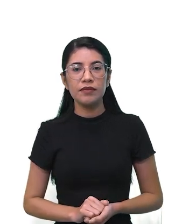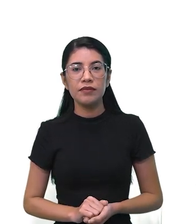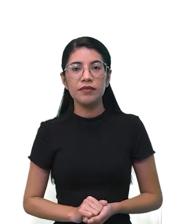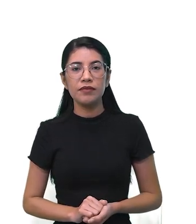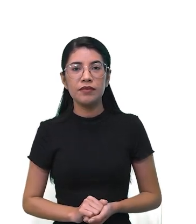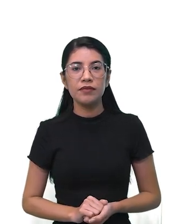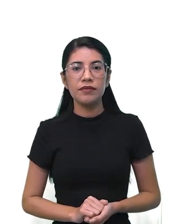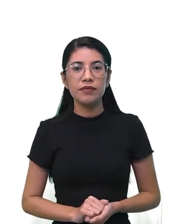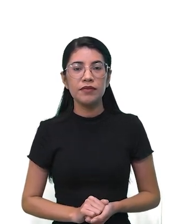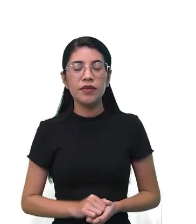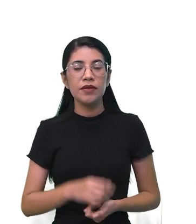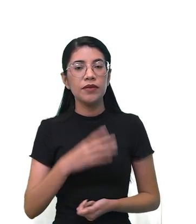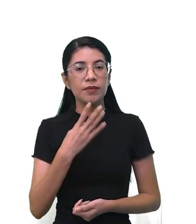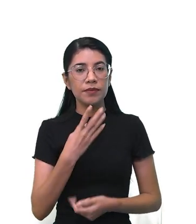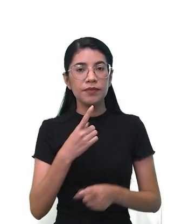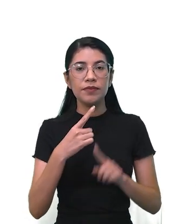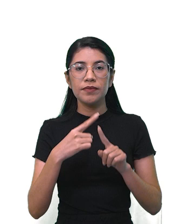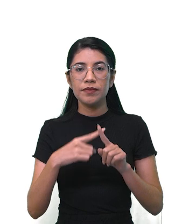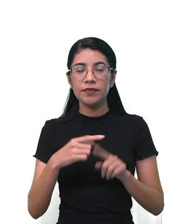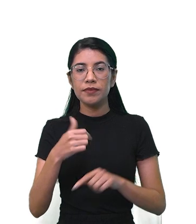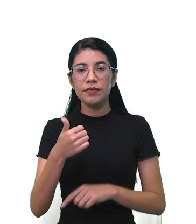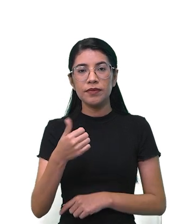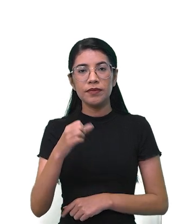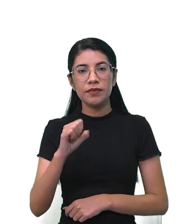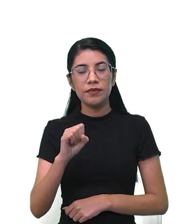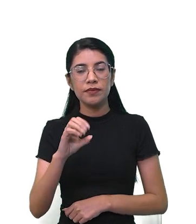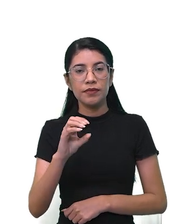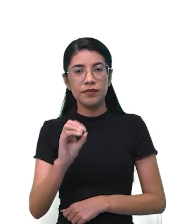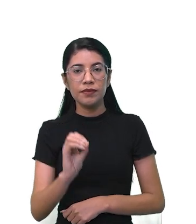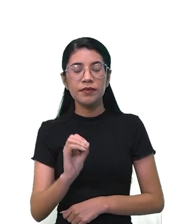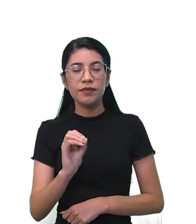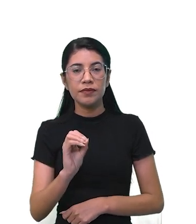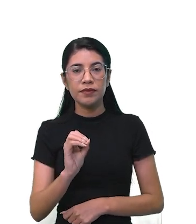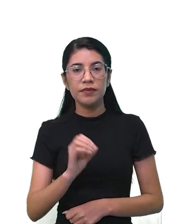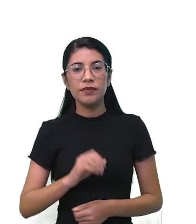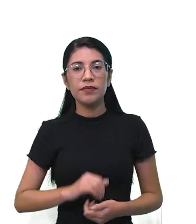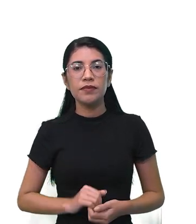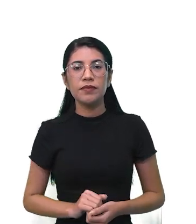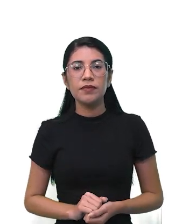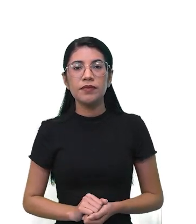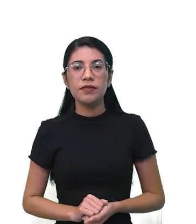180, né? 4 vezes 180 graus.